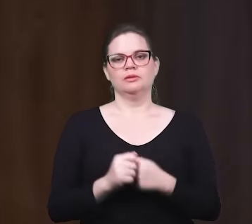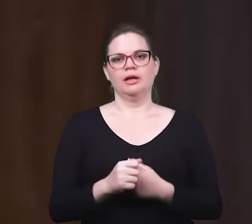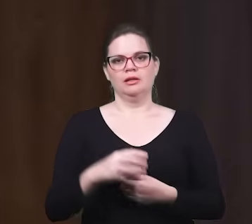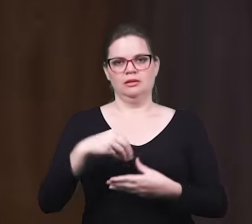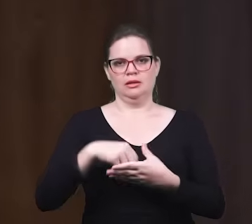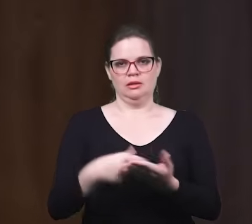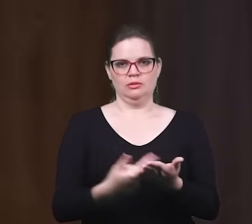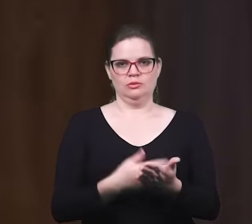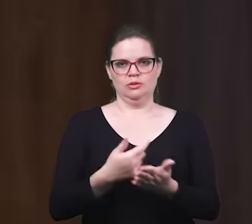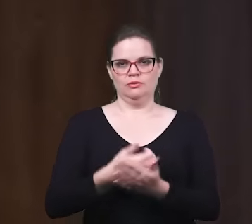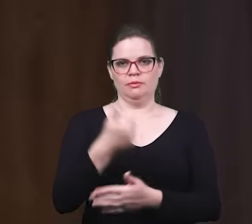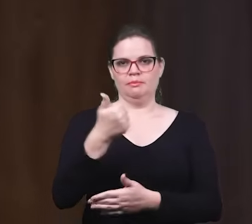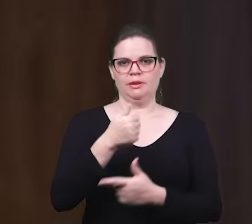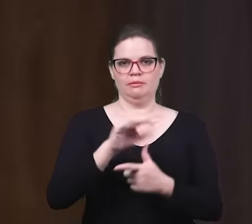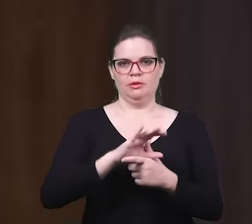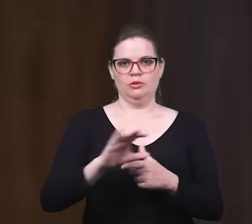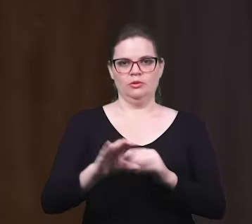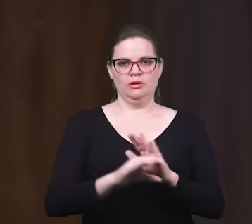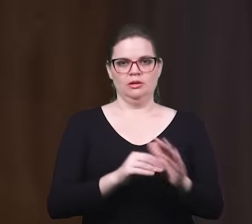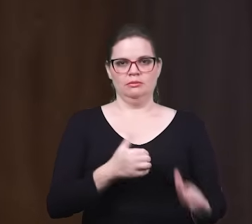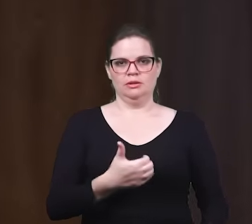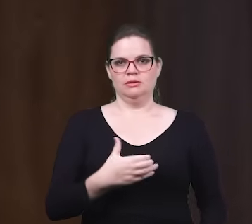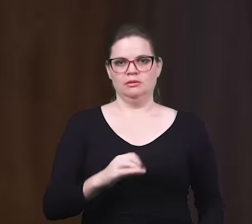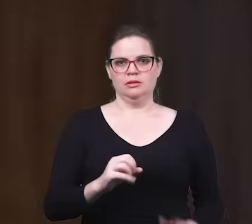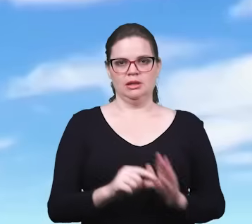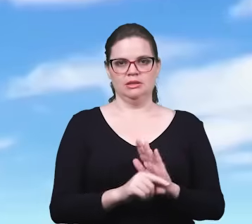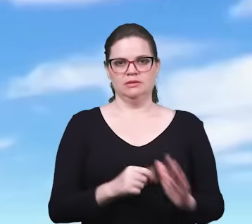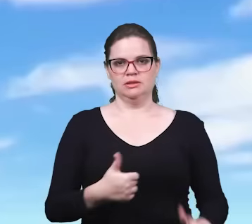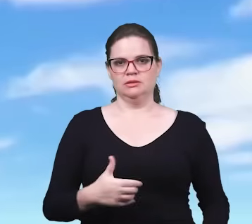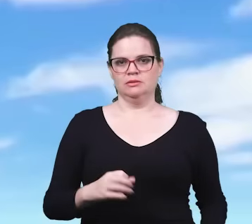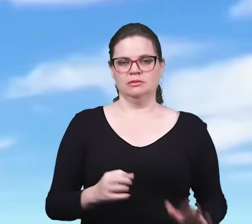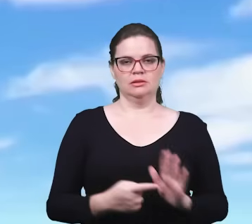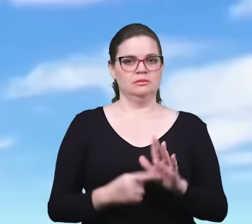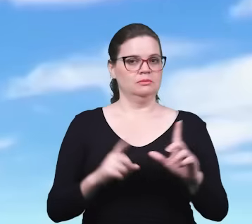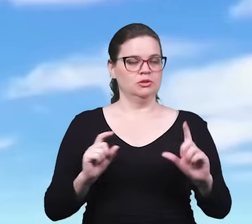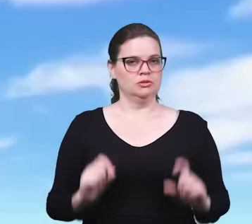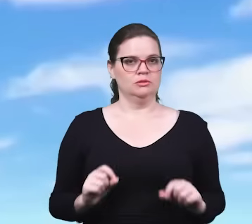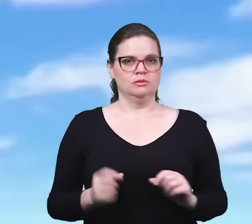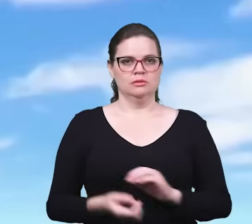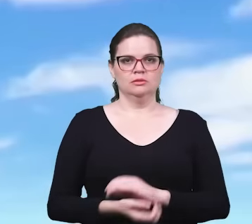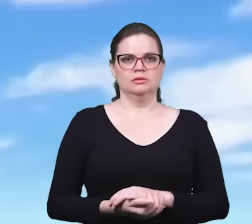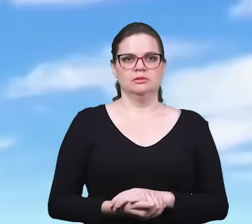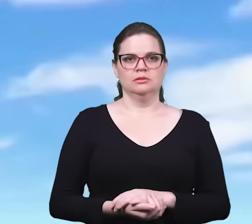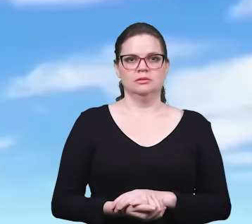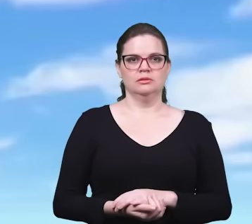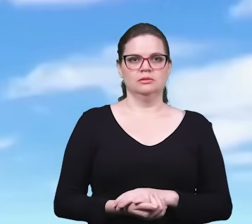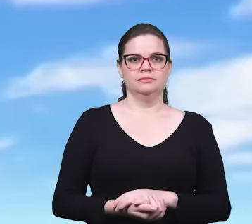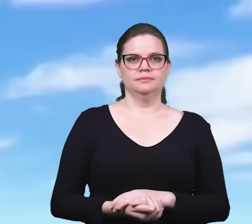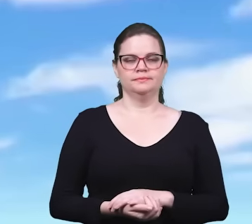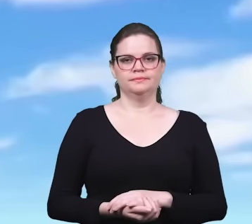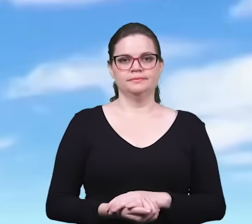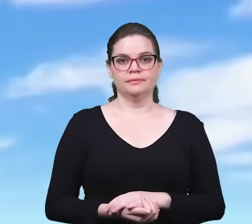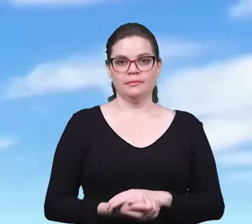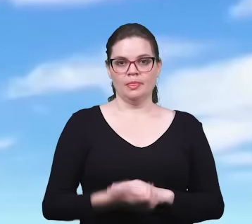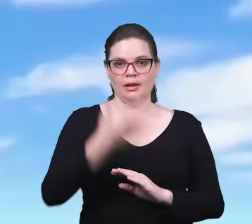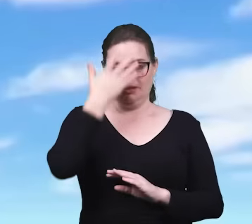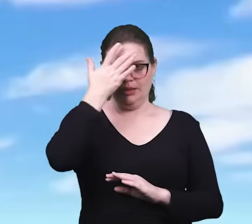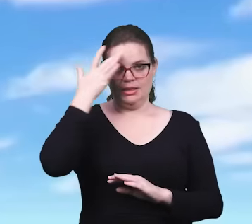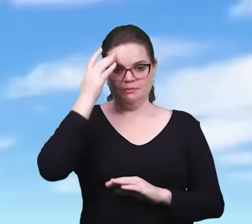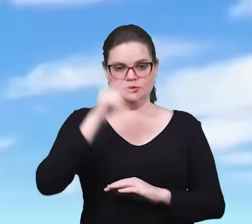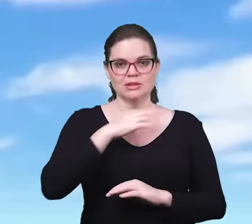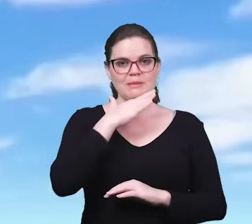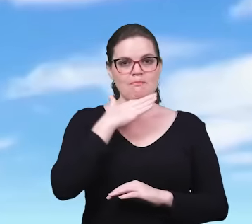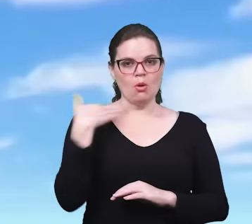Coríntios, no capítulo 10, verso 10, Paulo diz o seguinte: daqueles que pereceram no deserto